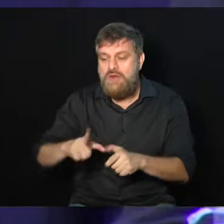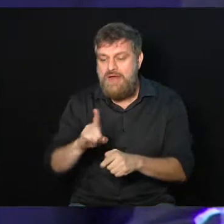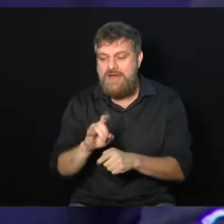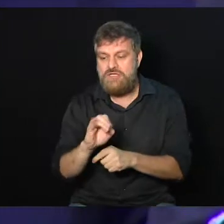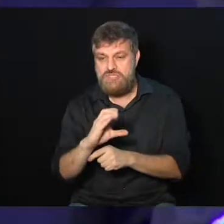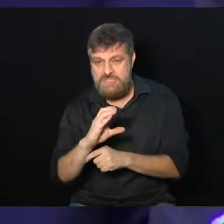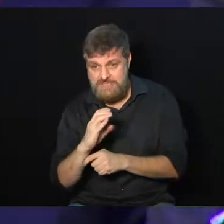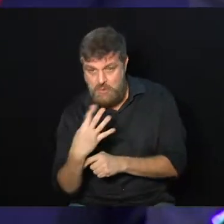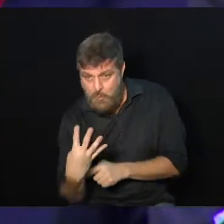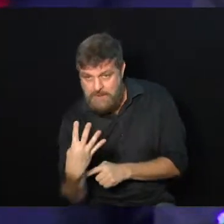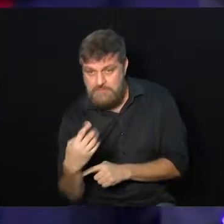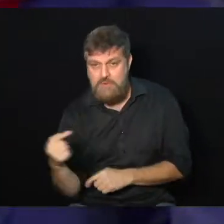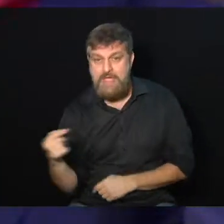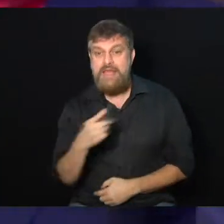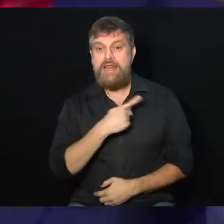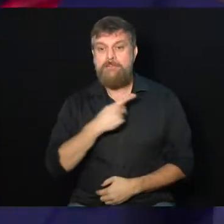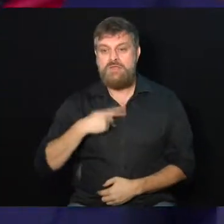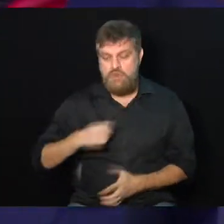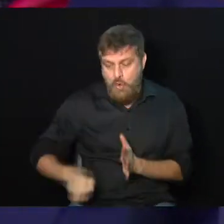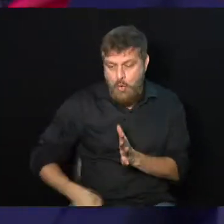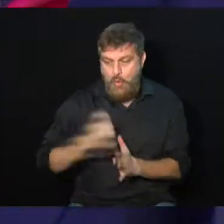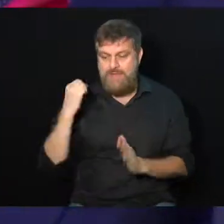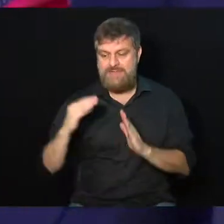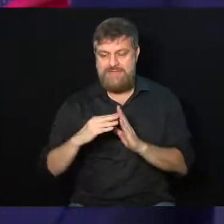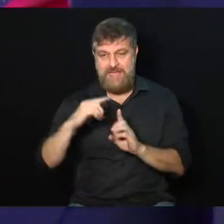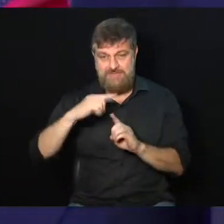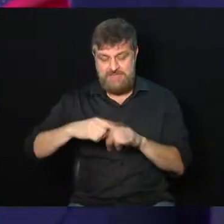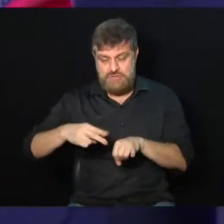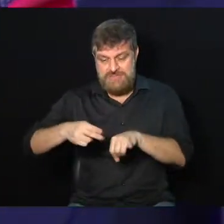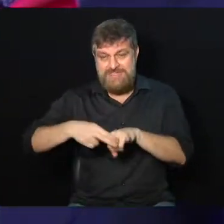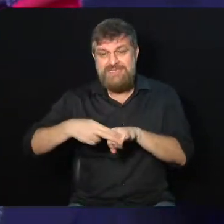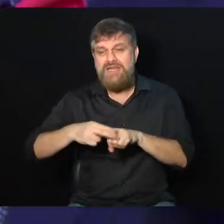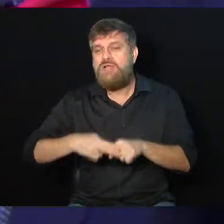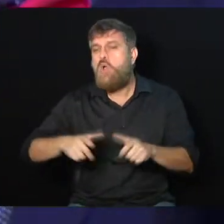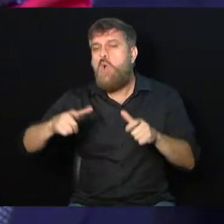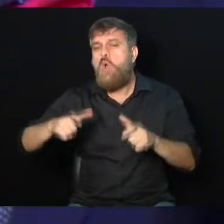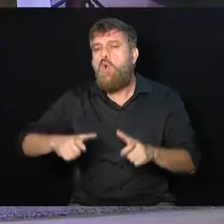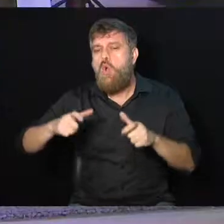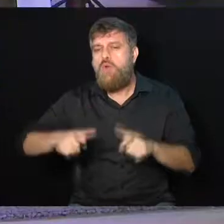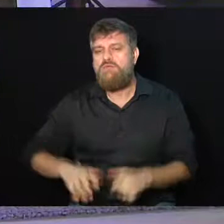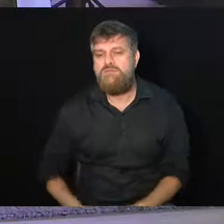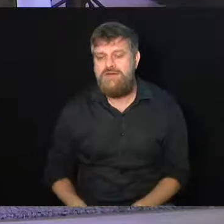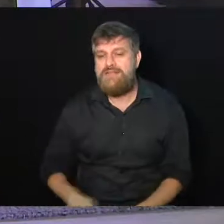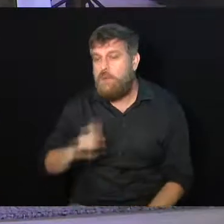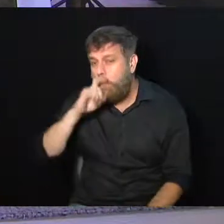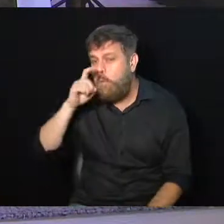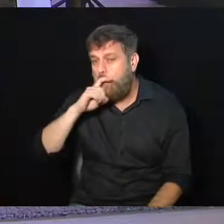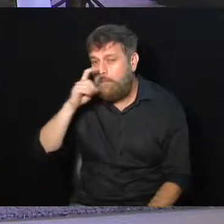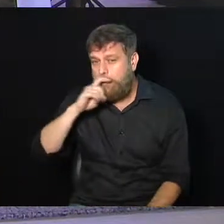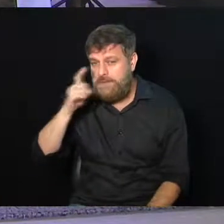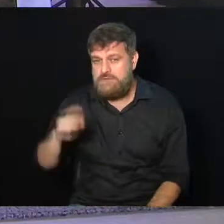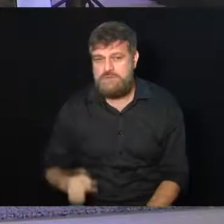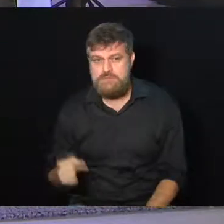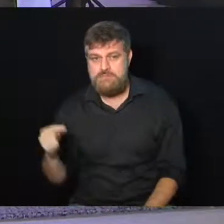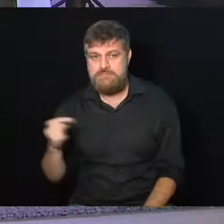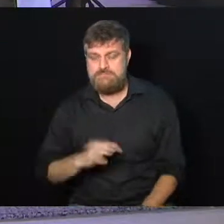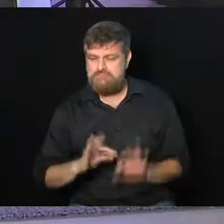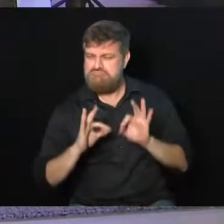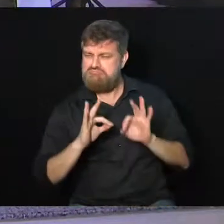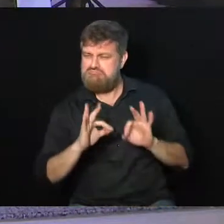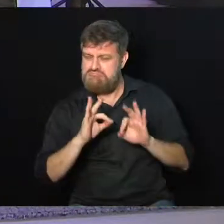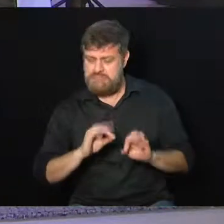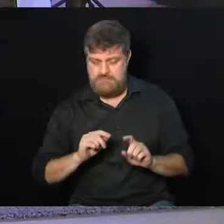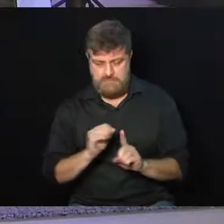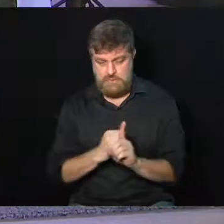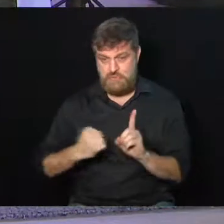é pastor da 8ª Igreja do Nazareno, localizada na região do distrito do Ouro Verde. Se destacou por